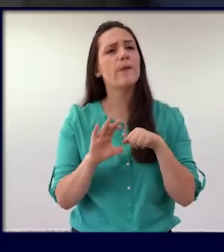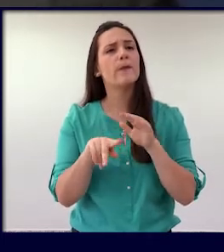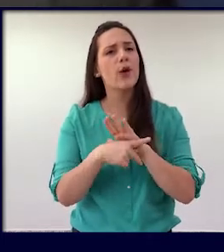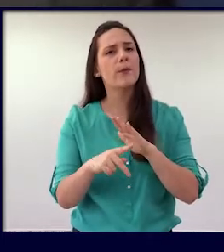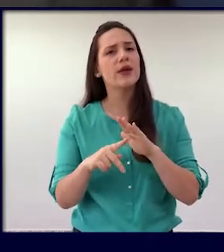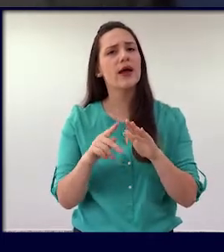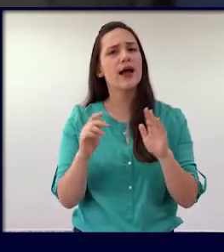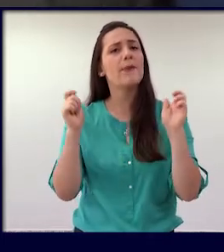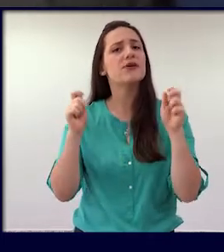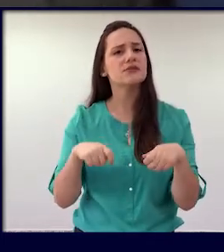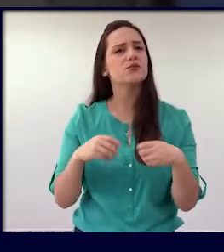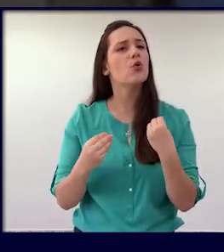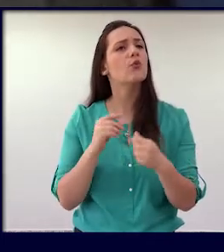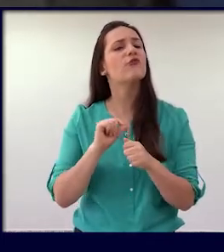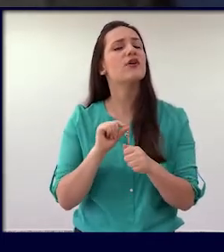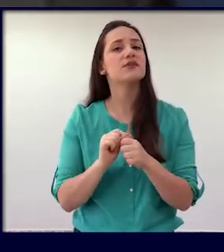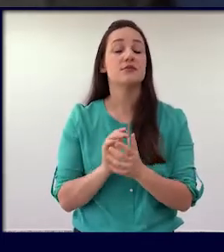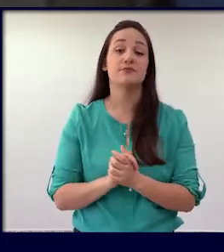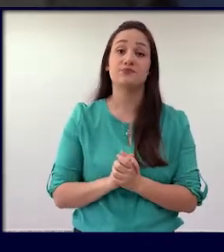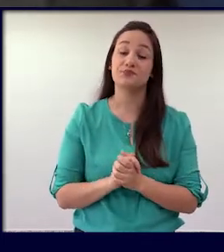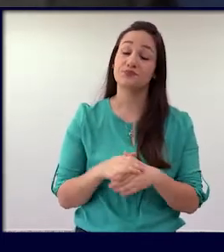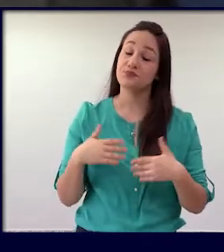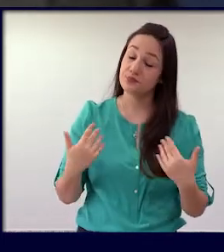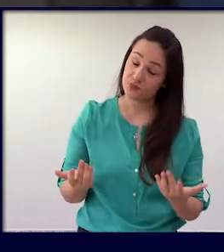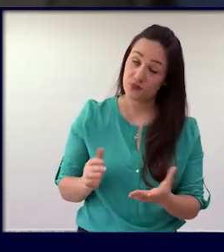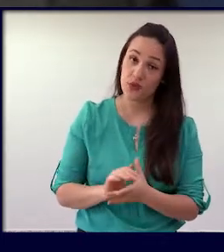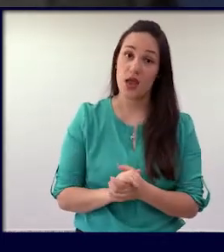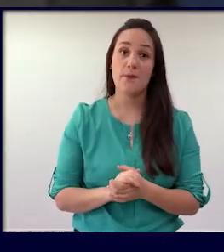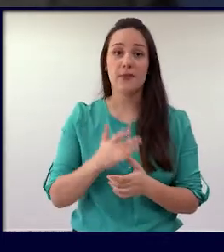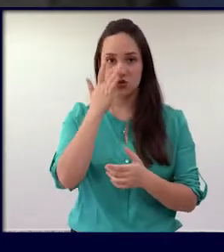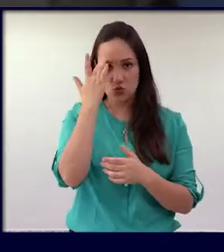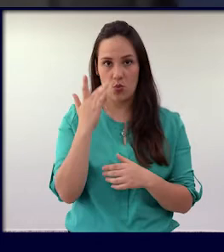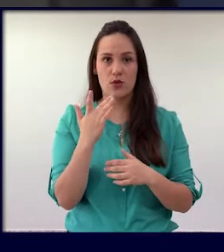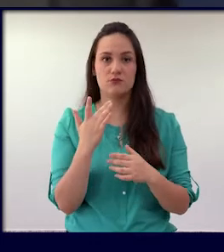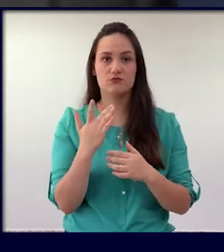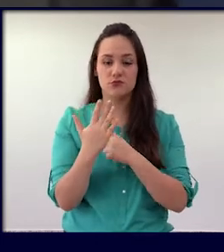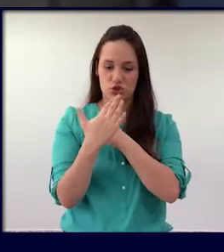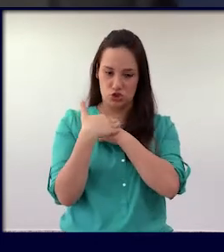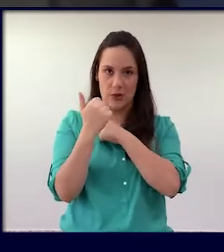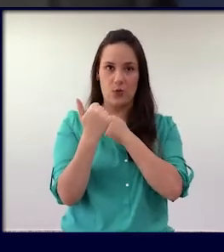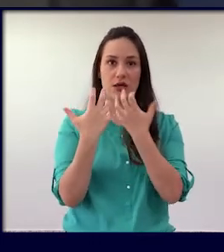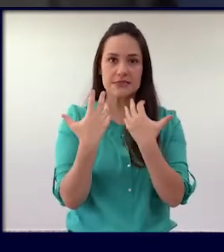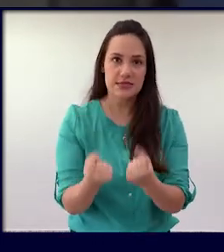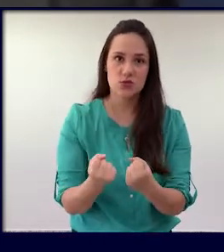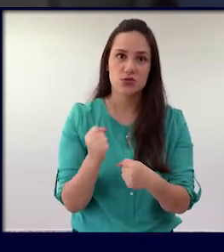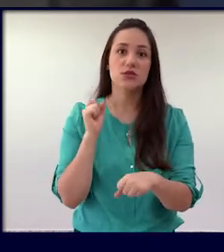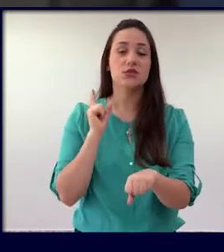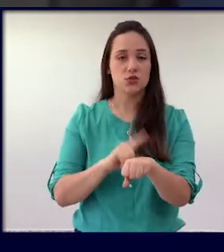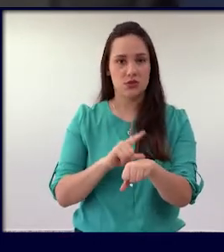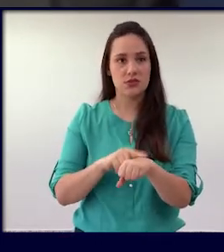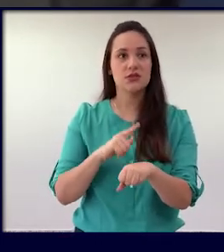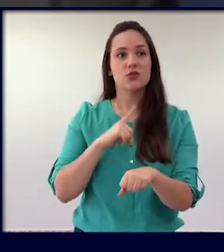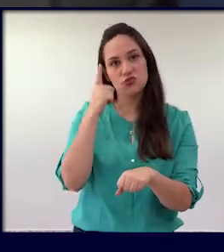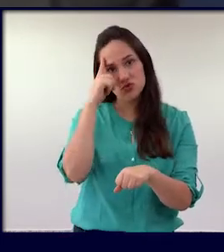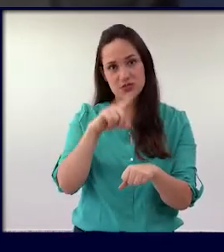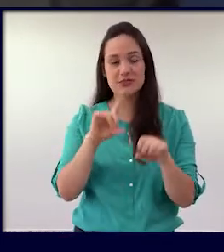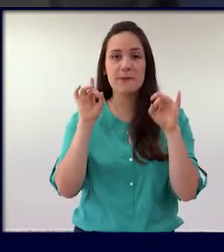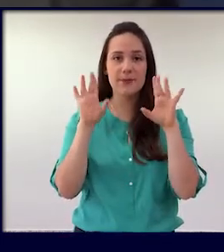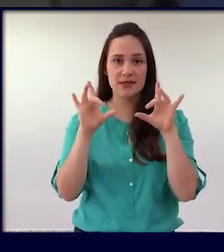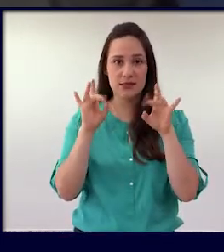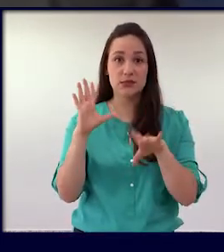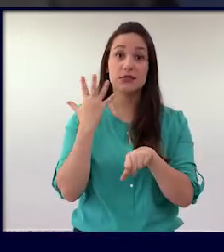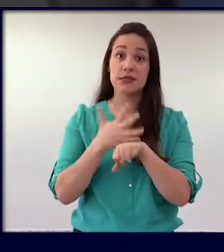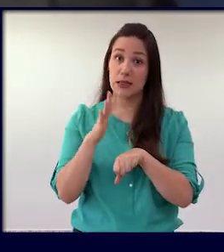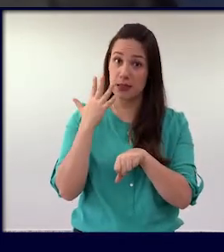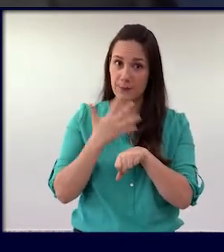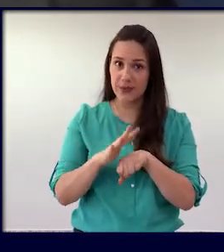mesários? Sim, Alex. Após receberem as convocações, os mesários são informados também a respeito do treinamento